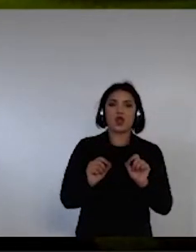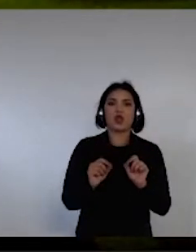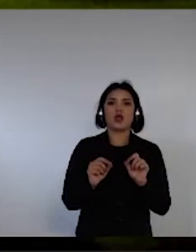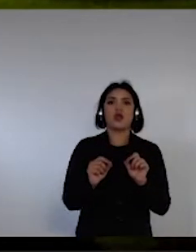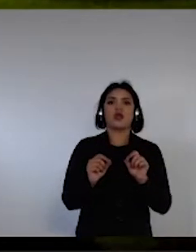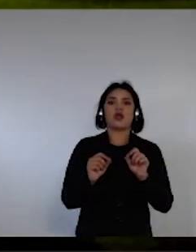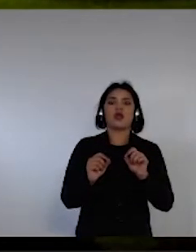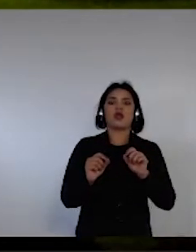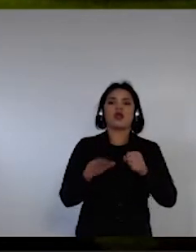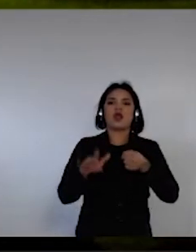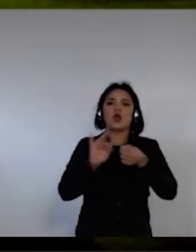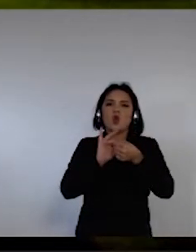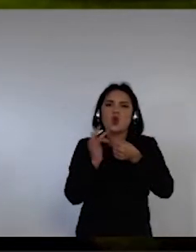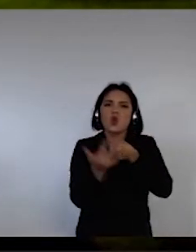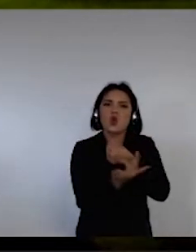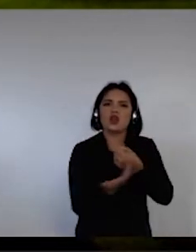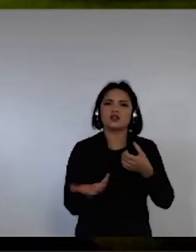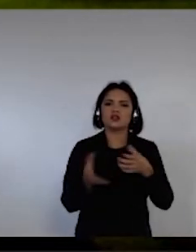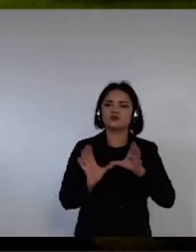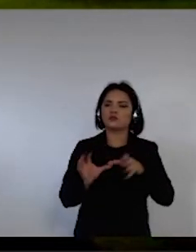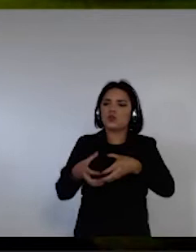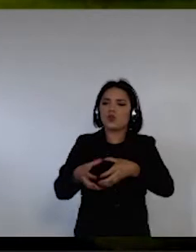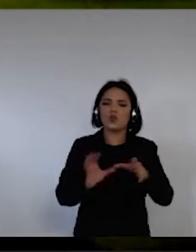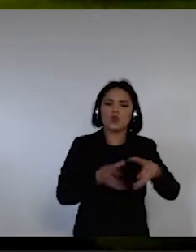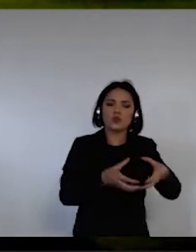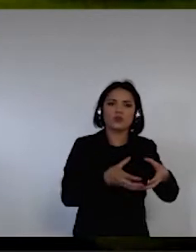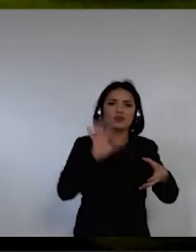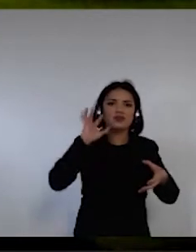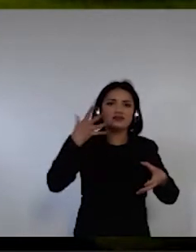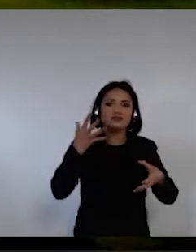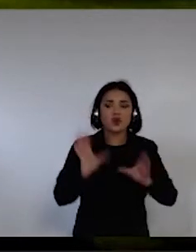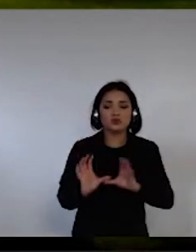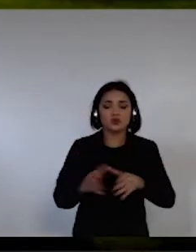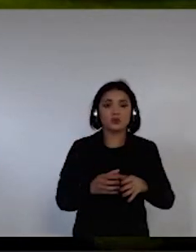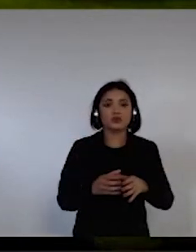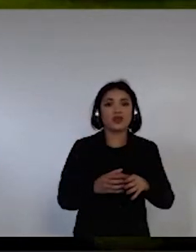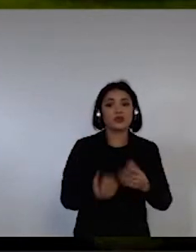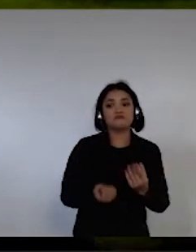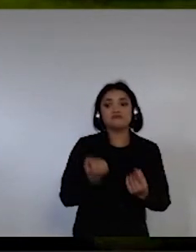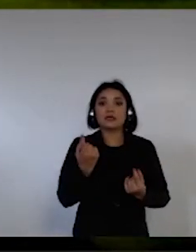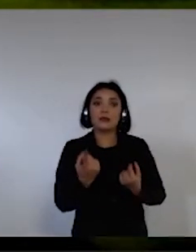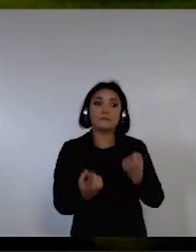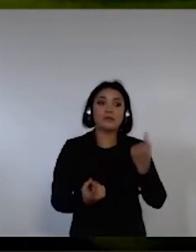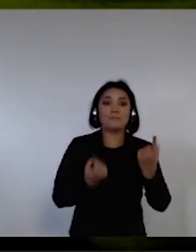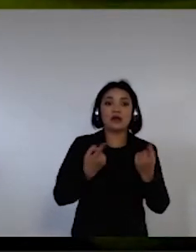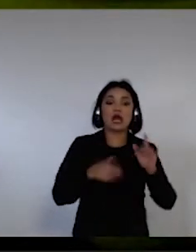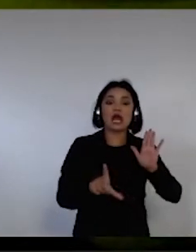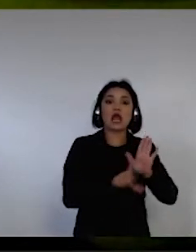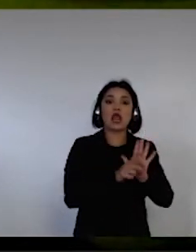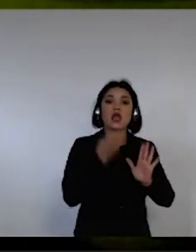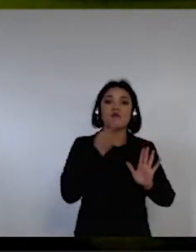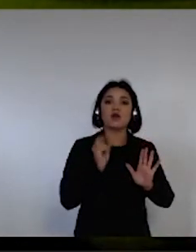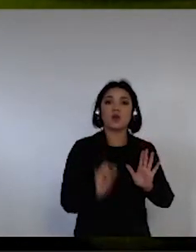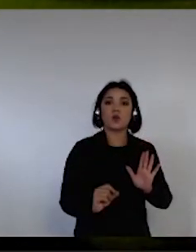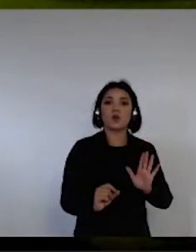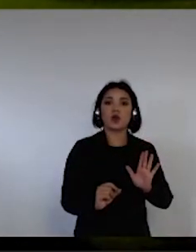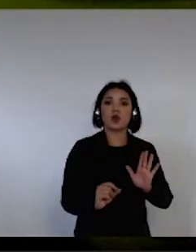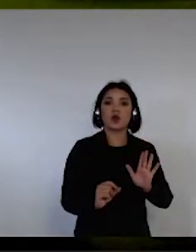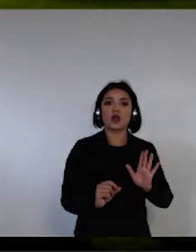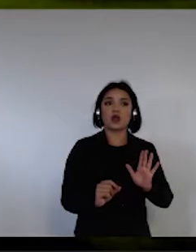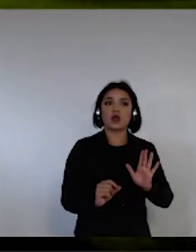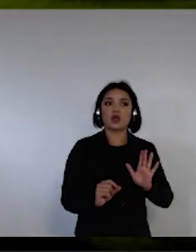Isto ainda não repercutiu nos tribunais estaduais. Em São Paulo, por exemplo, um julgamento virtual é